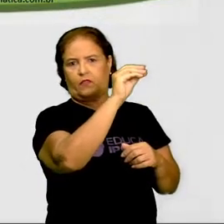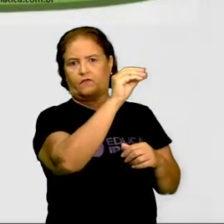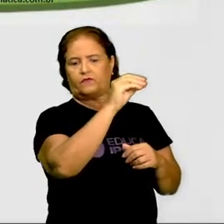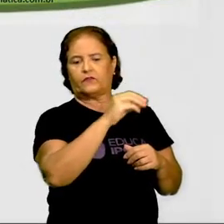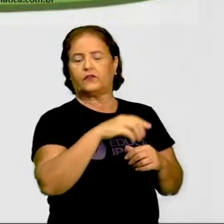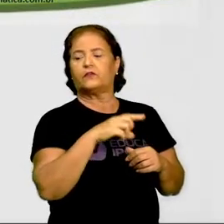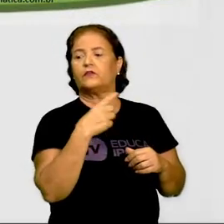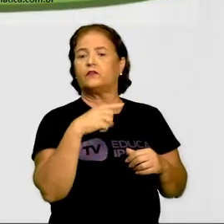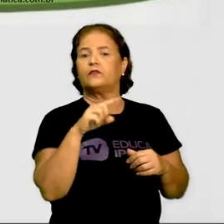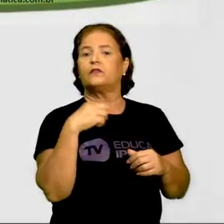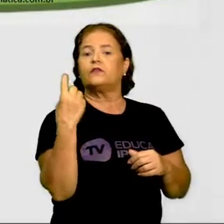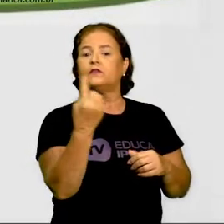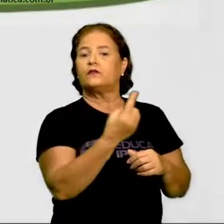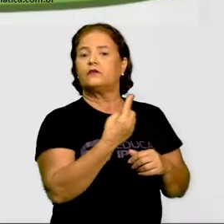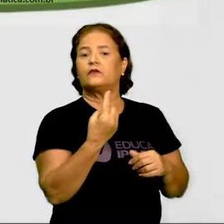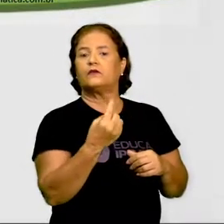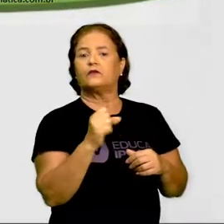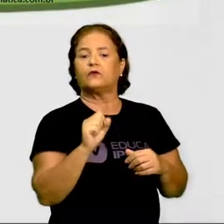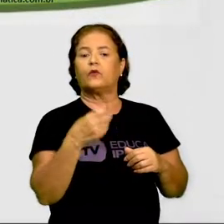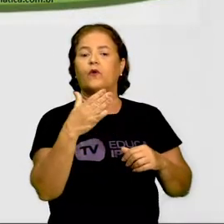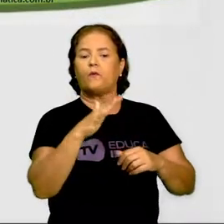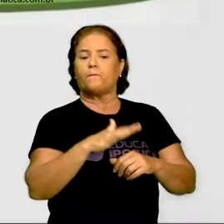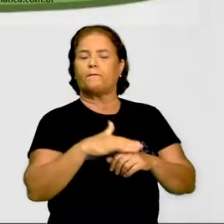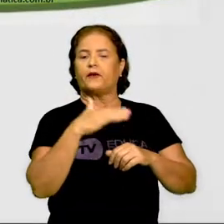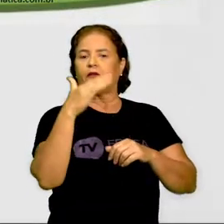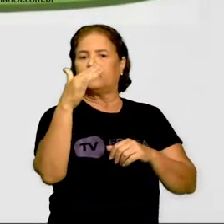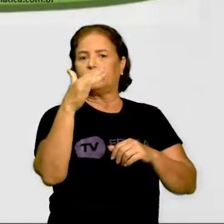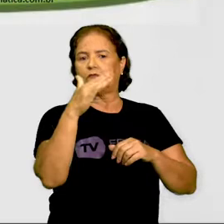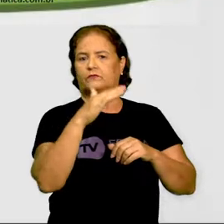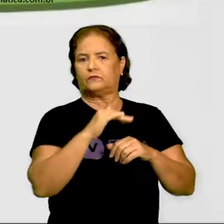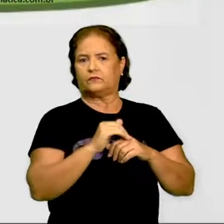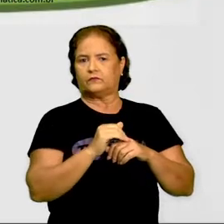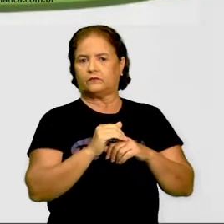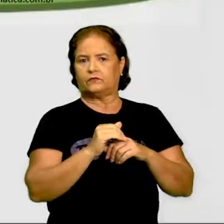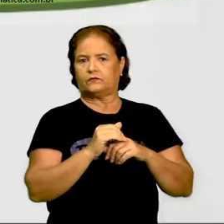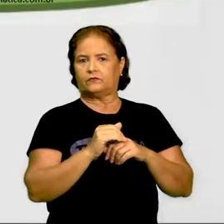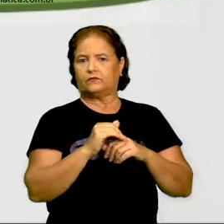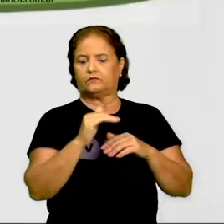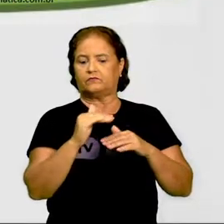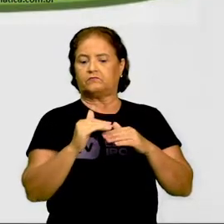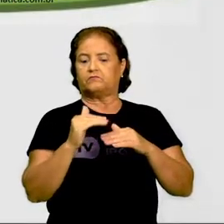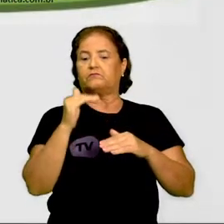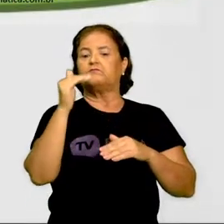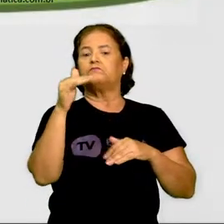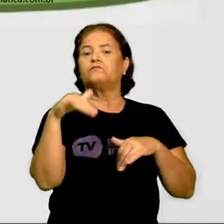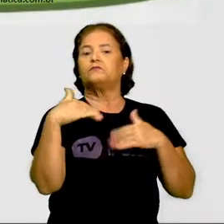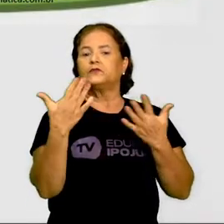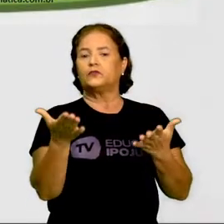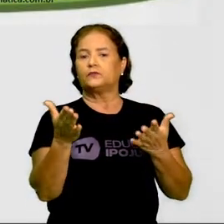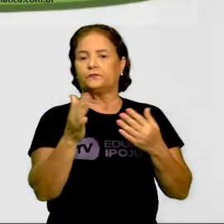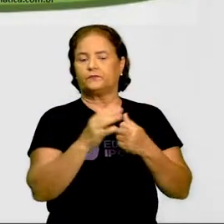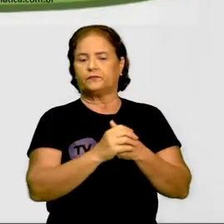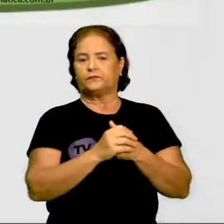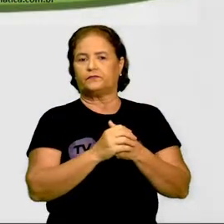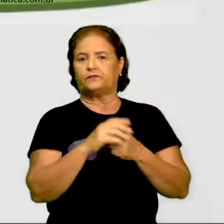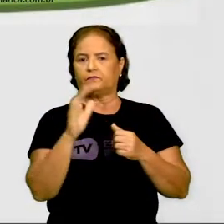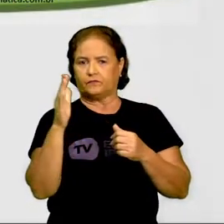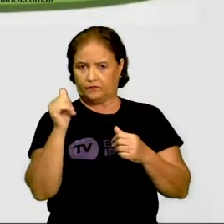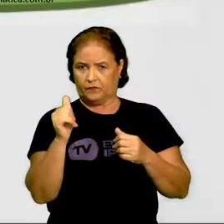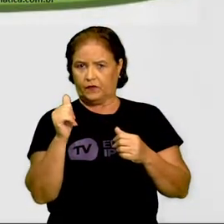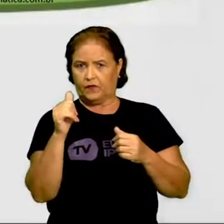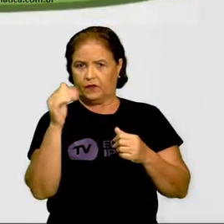Desses animais, crianças, qual é o maior? E aí, conseguiram